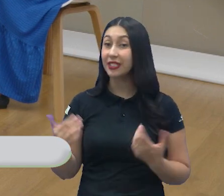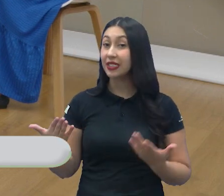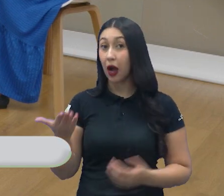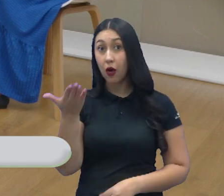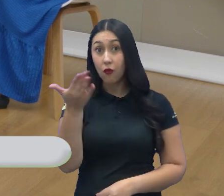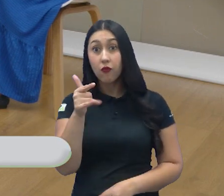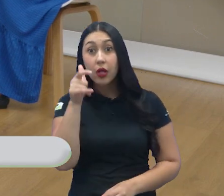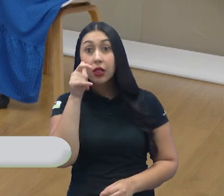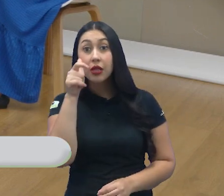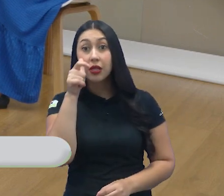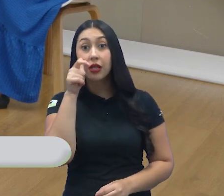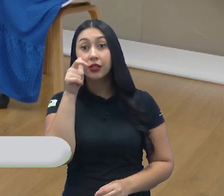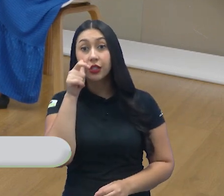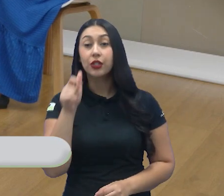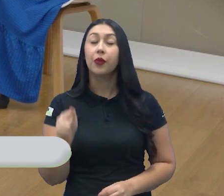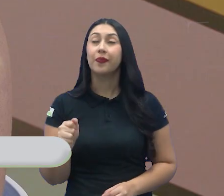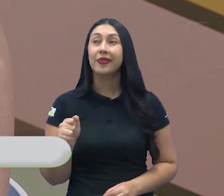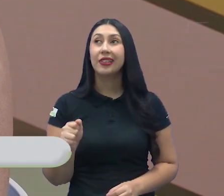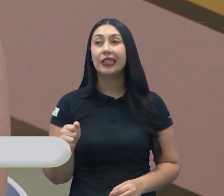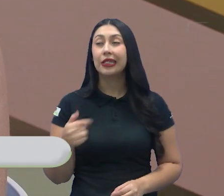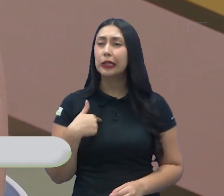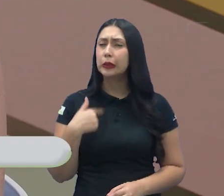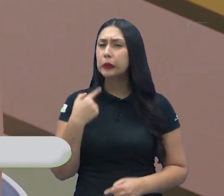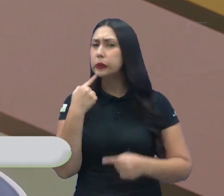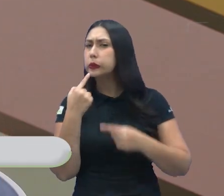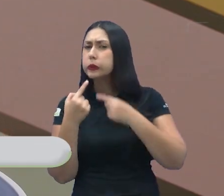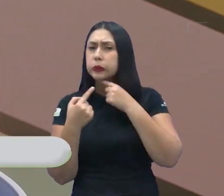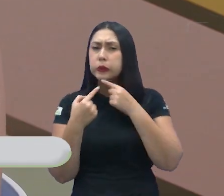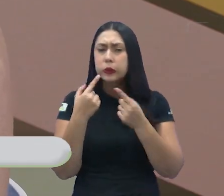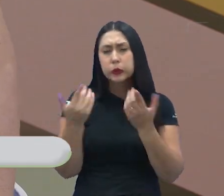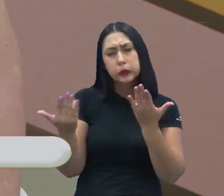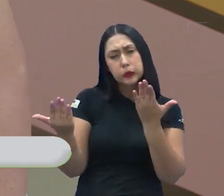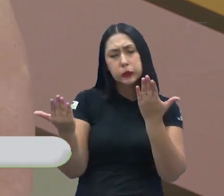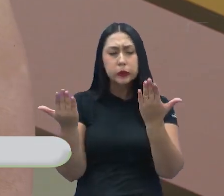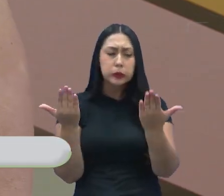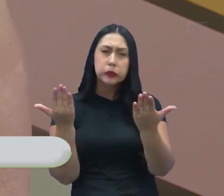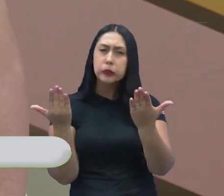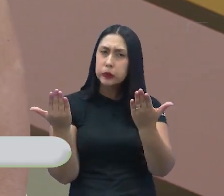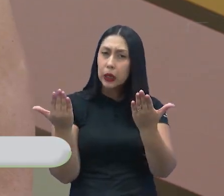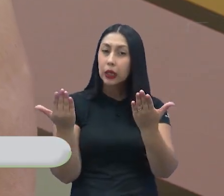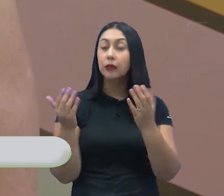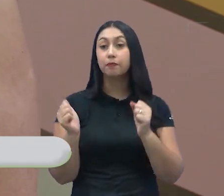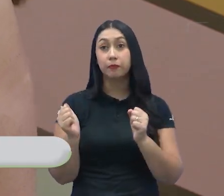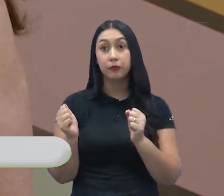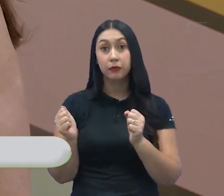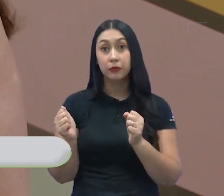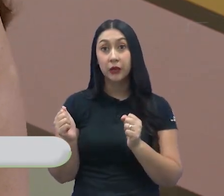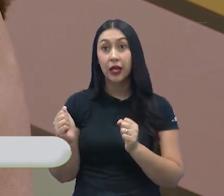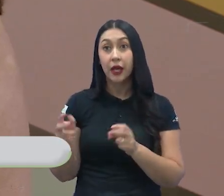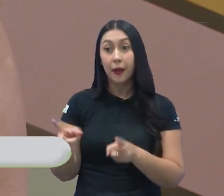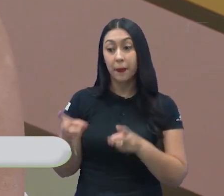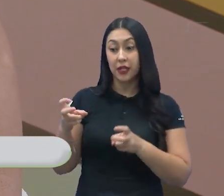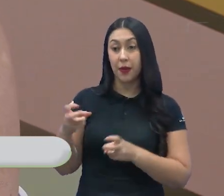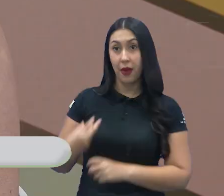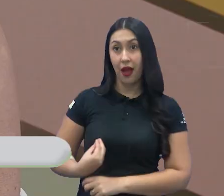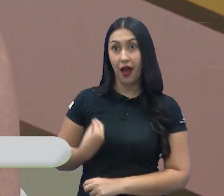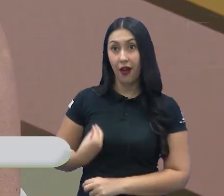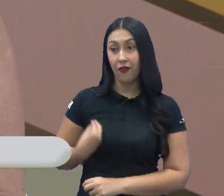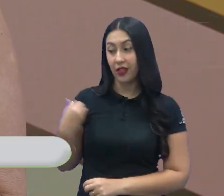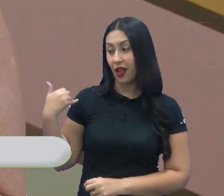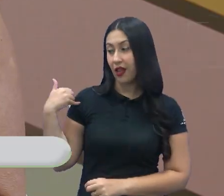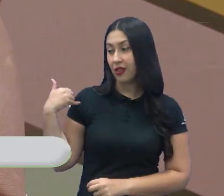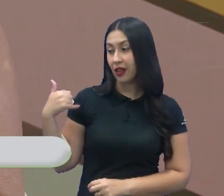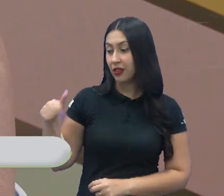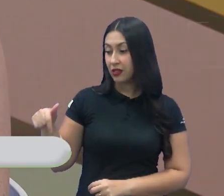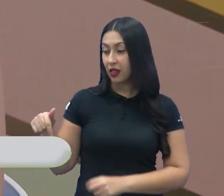nos assistindo, você, eu estou em dúvida qual é o meu temperamento, olha lá a sua vida dos 7 aos 14 anos.